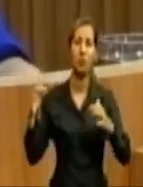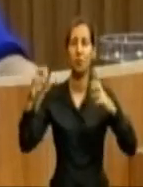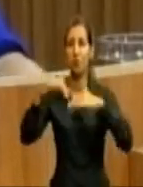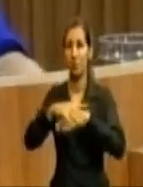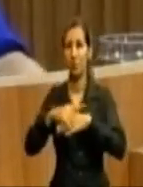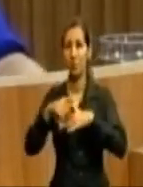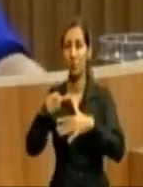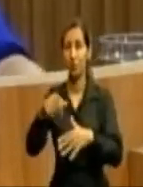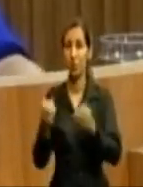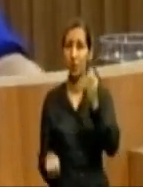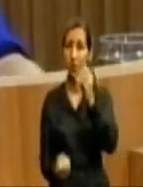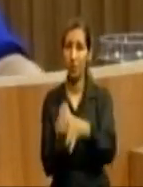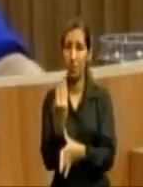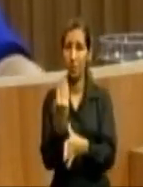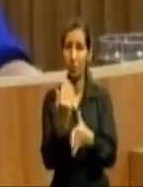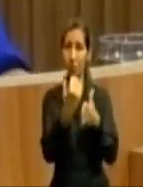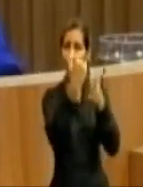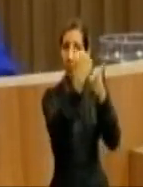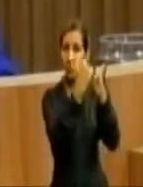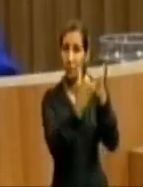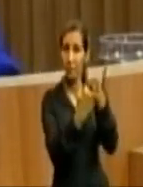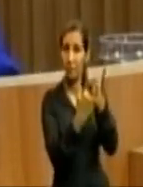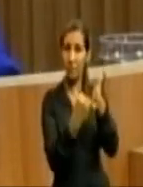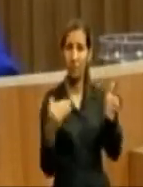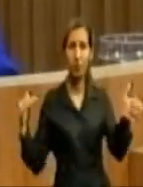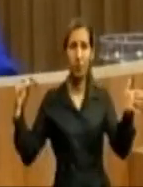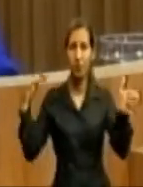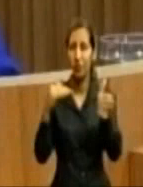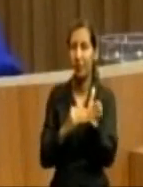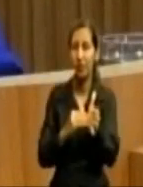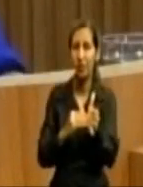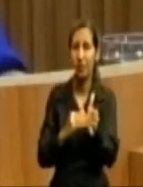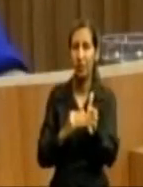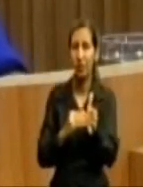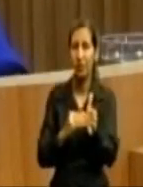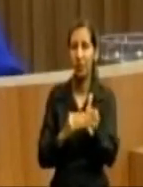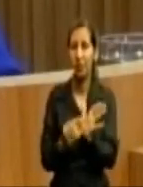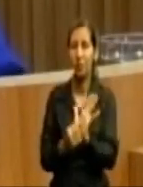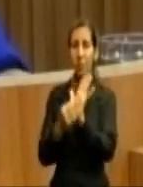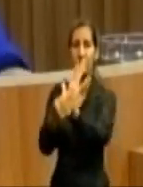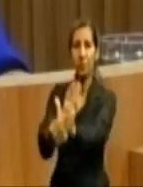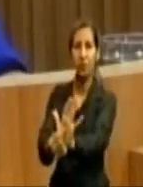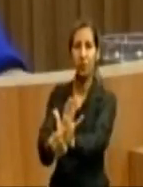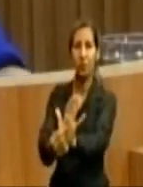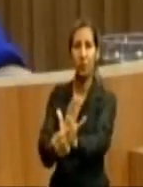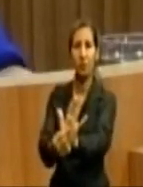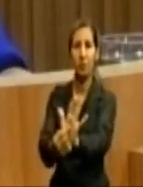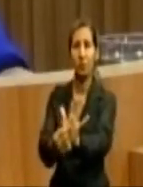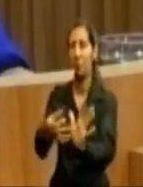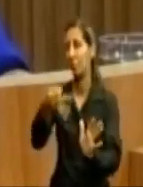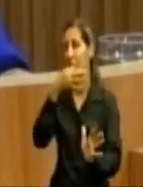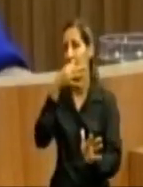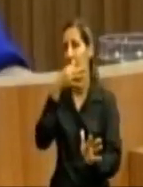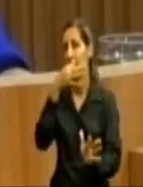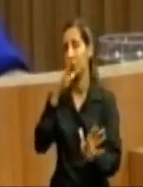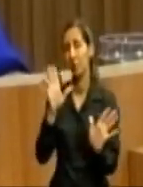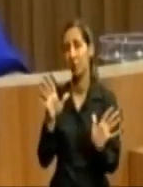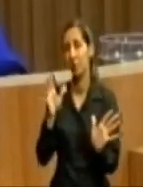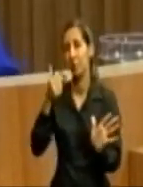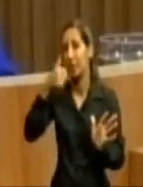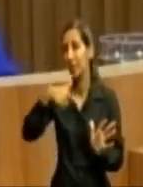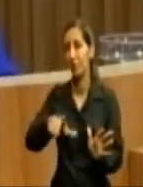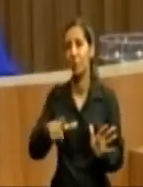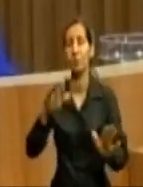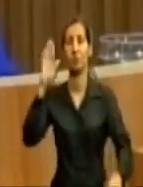Você elabora uma peça que, no final das contas, materializa-se como uma promessa. Mais uma promessa